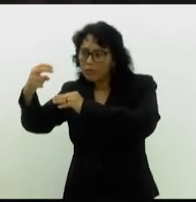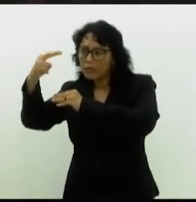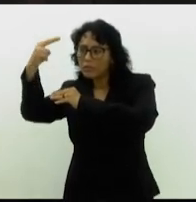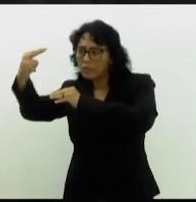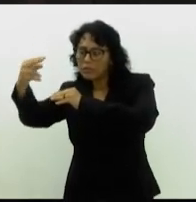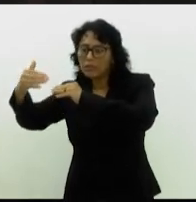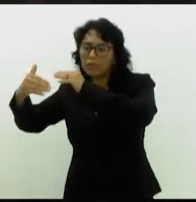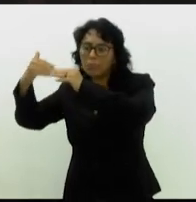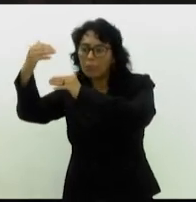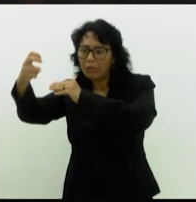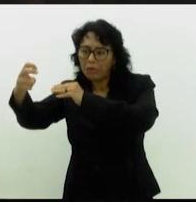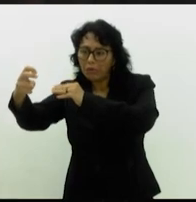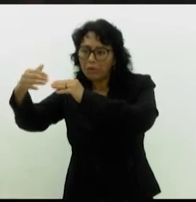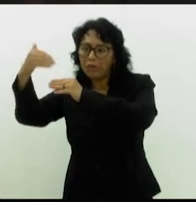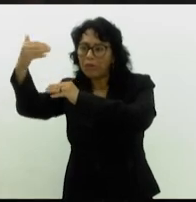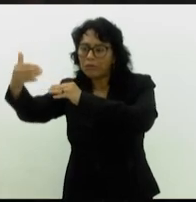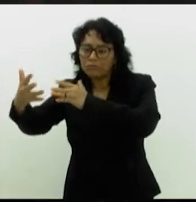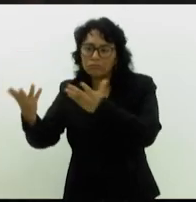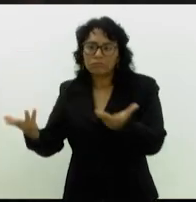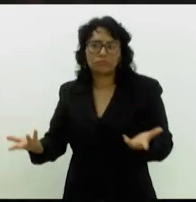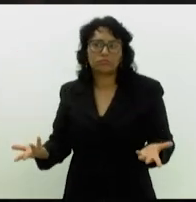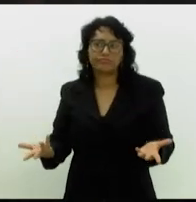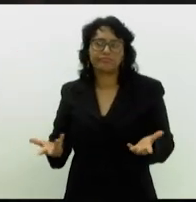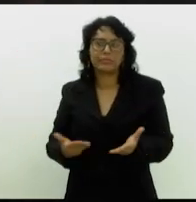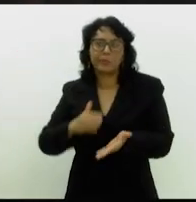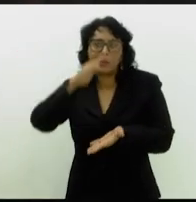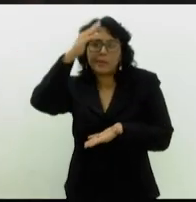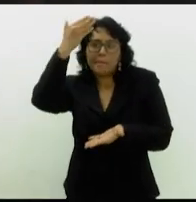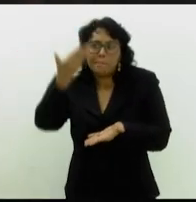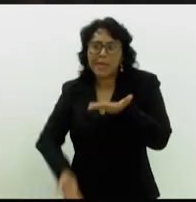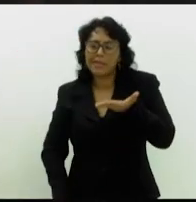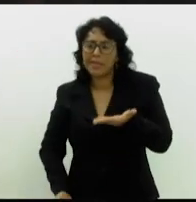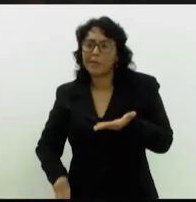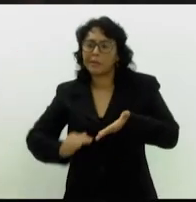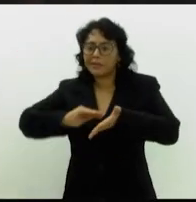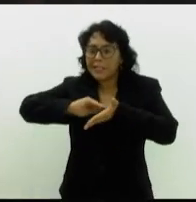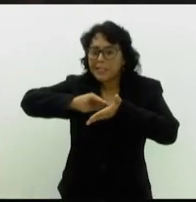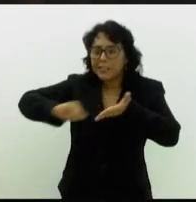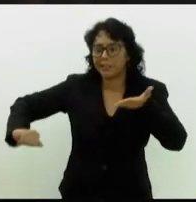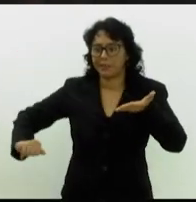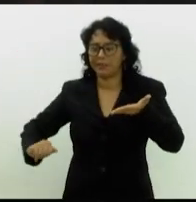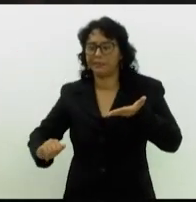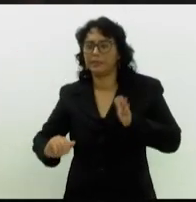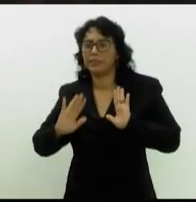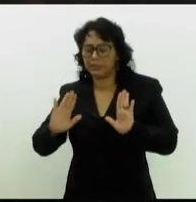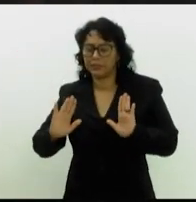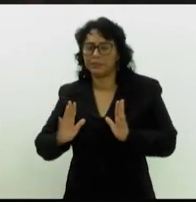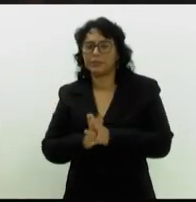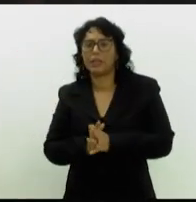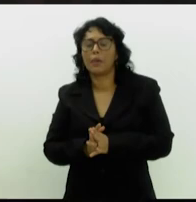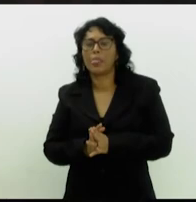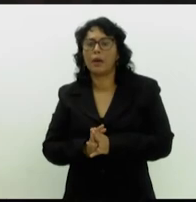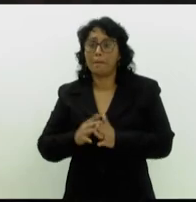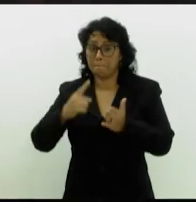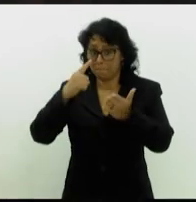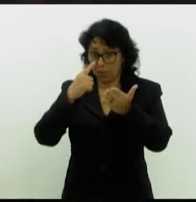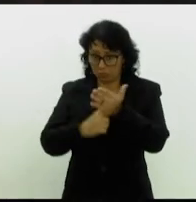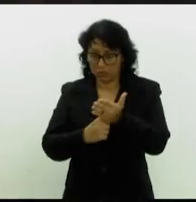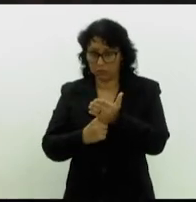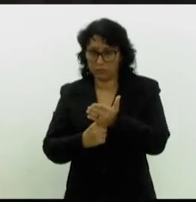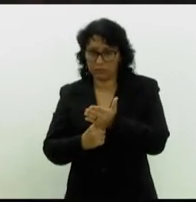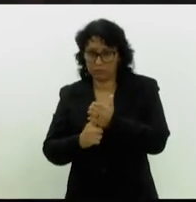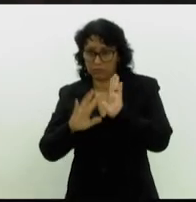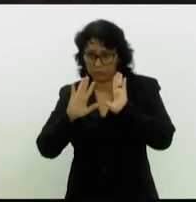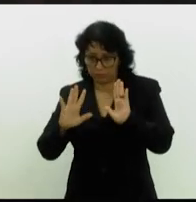coisa bom então veio este acordo pagou-se a primeira parcela que